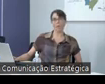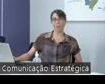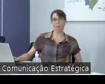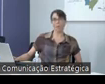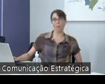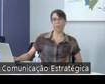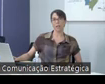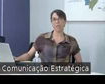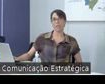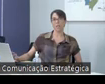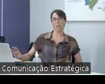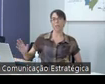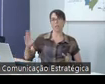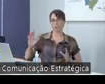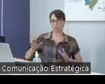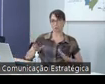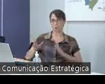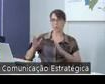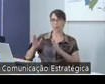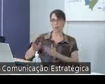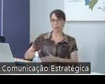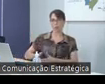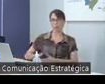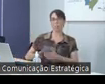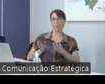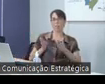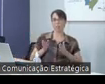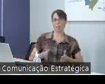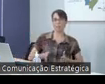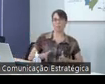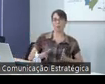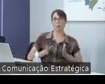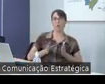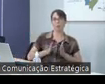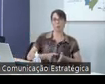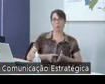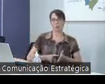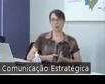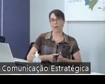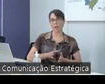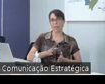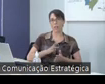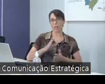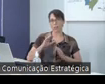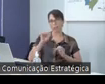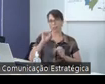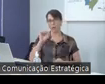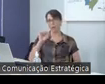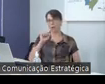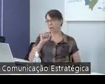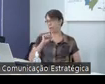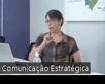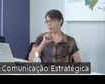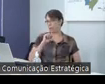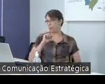distribuição desses casos e aqui está junto carga viral detectável e abandono por GPS EA gente